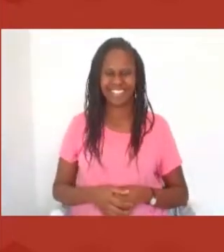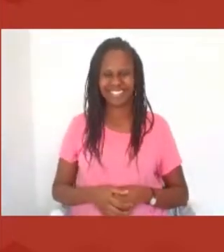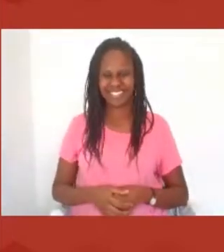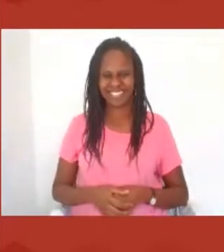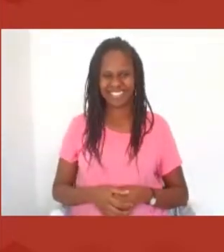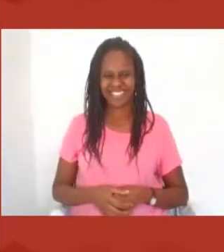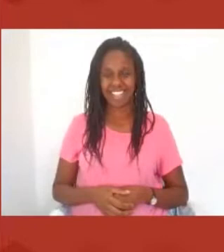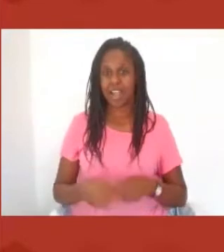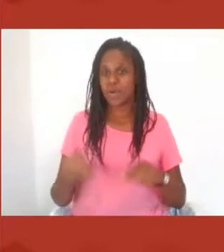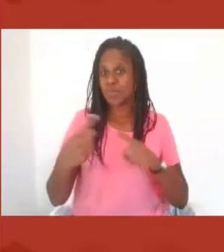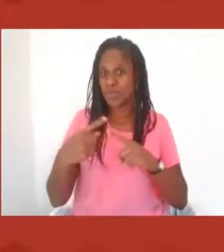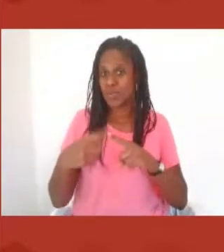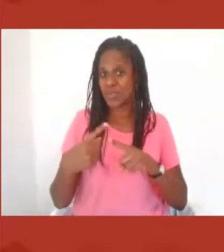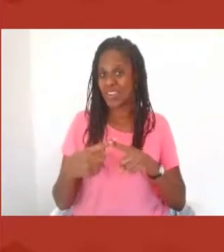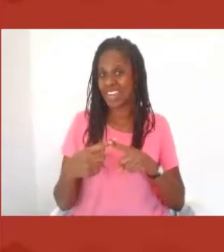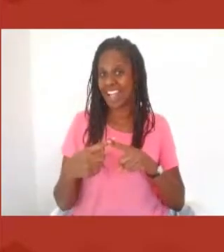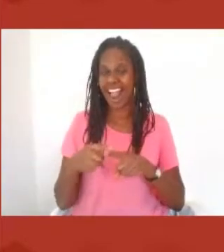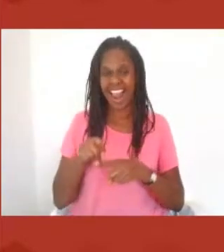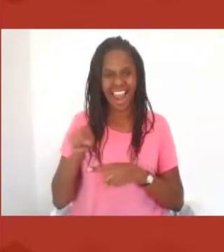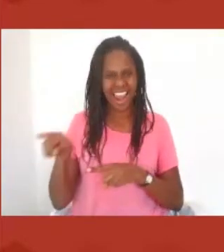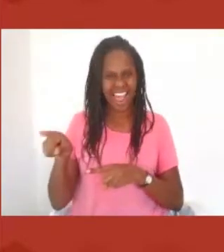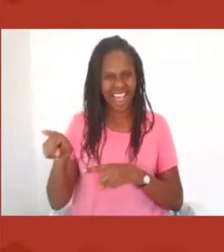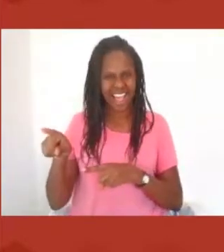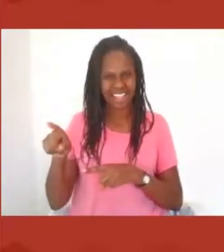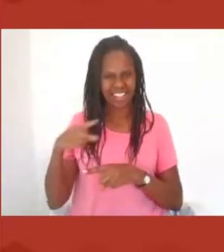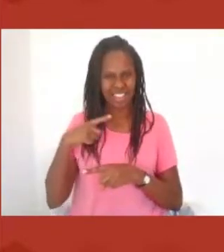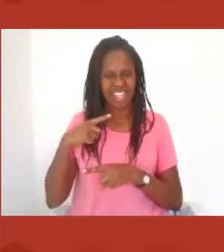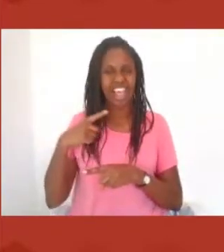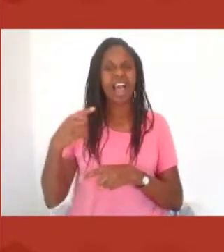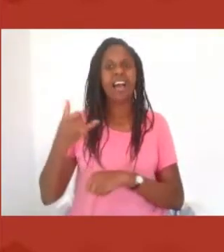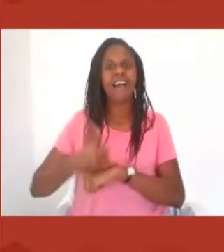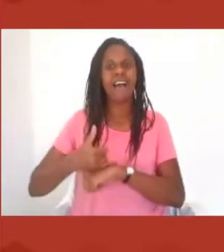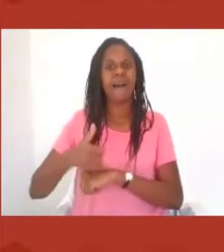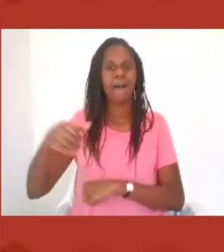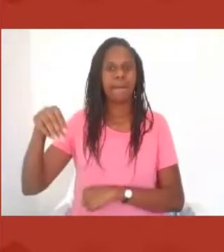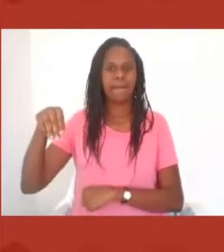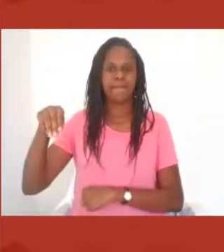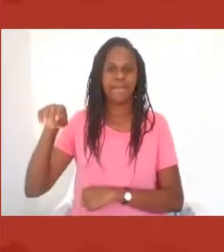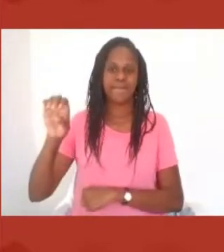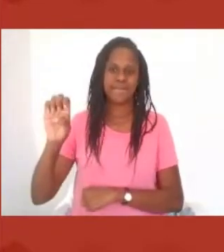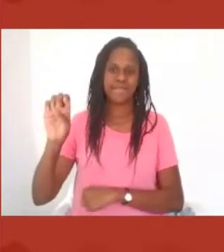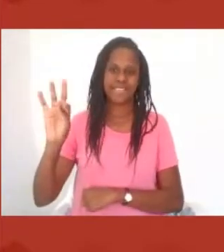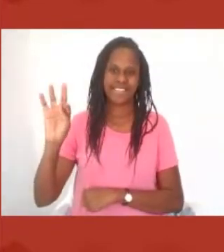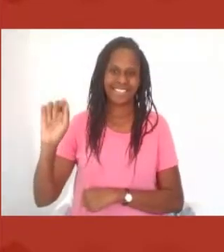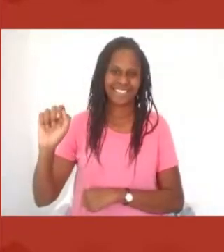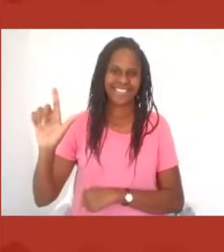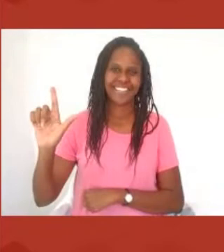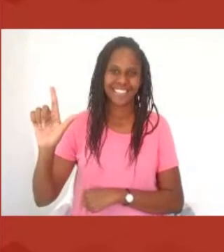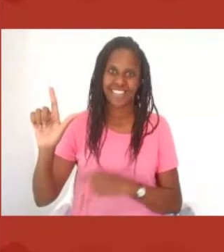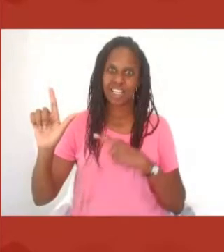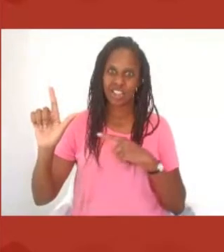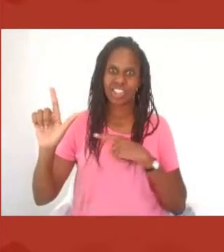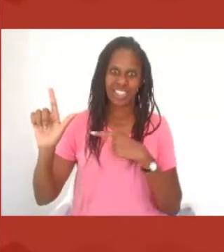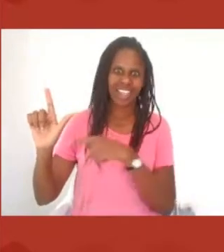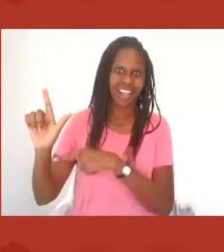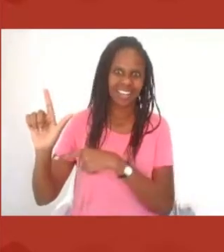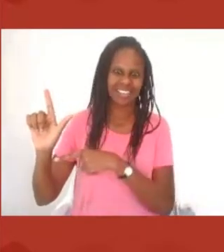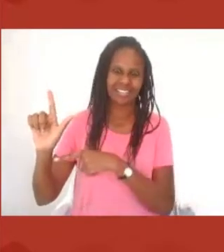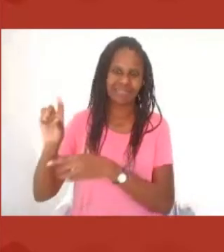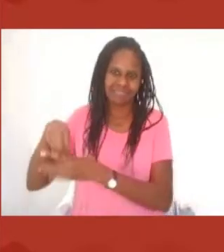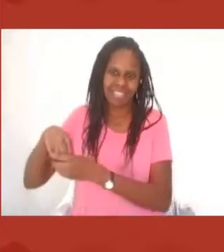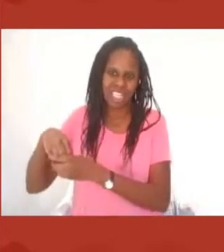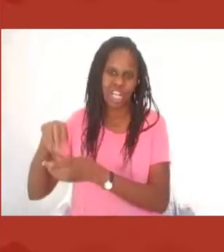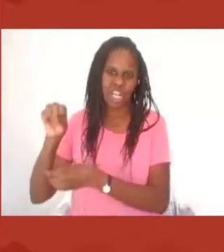Até porque tinha uma alternativa lá que era metal, né? Então, que é o sólido.